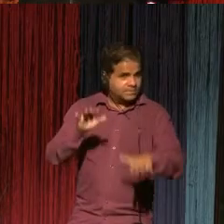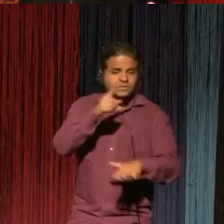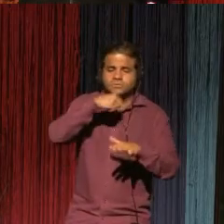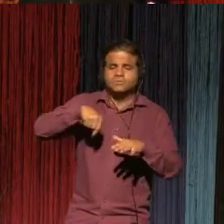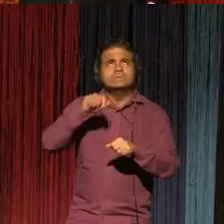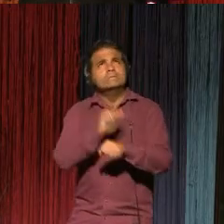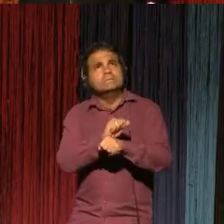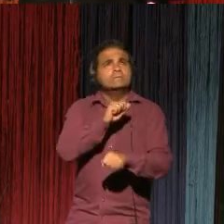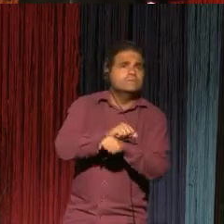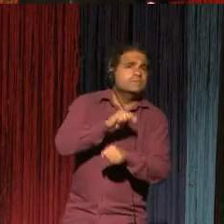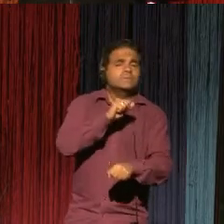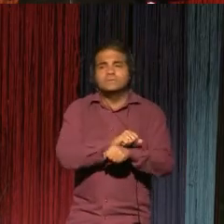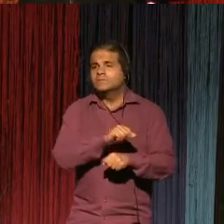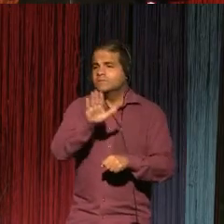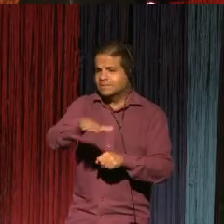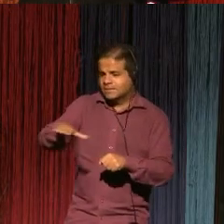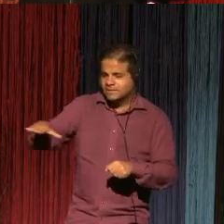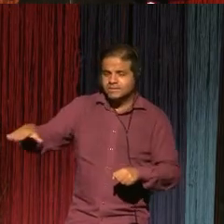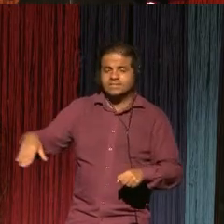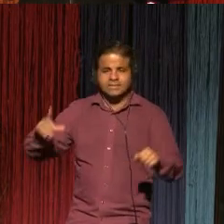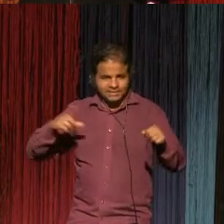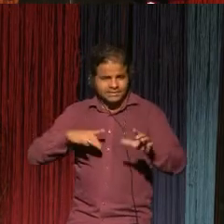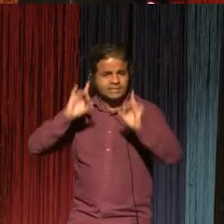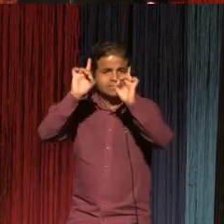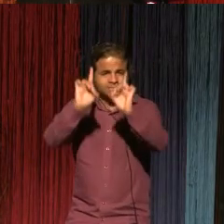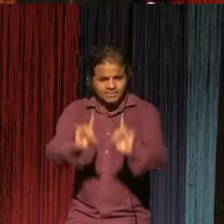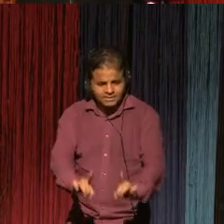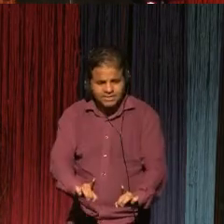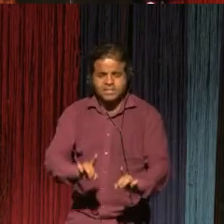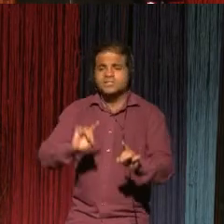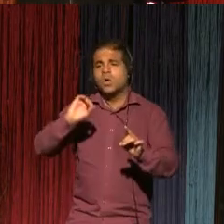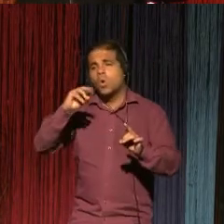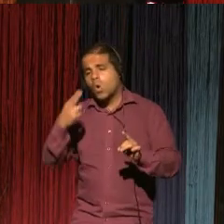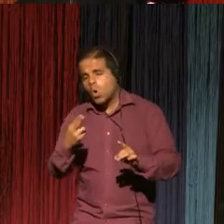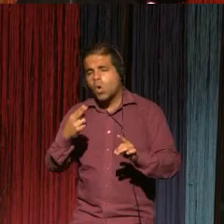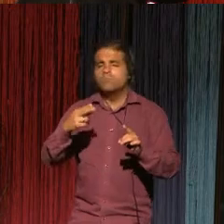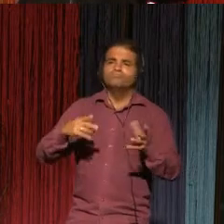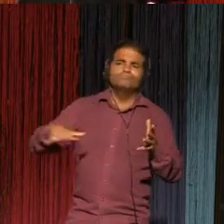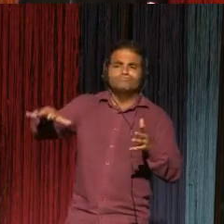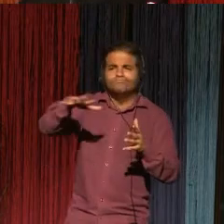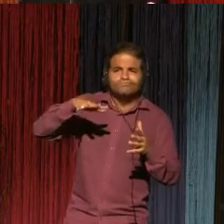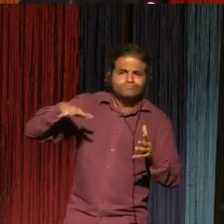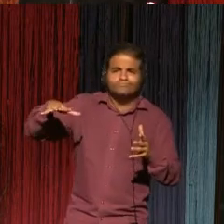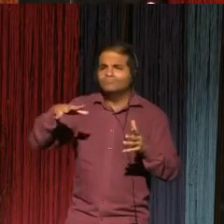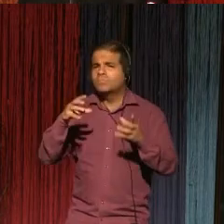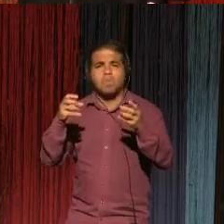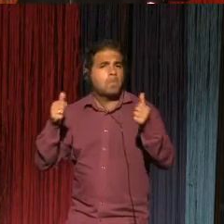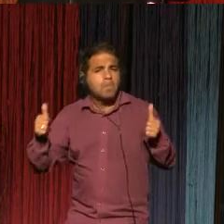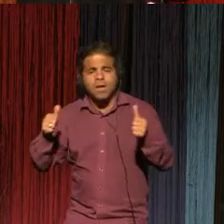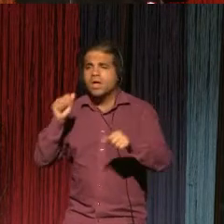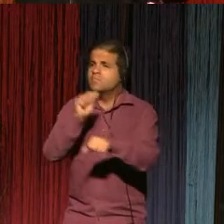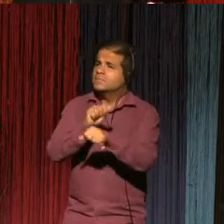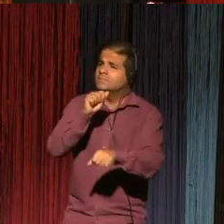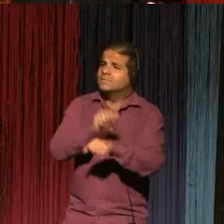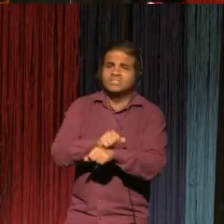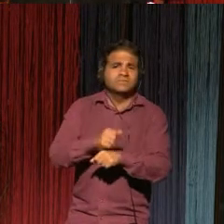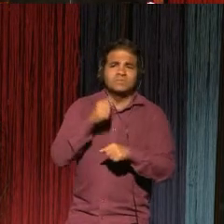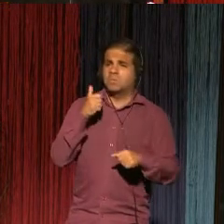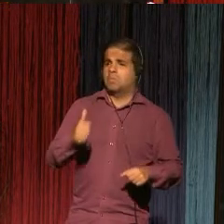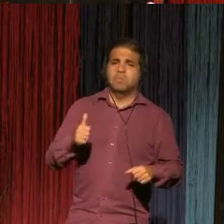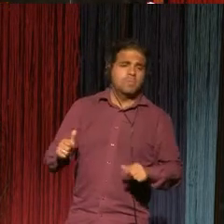nossas expectativas para as crianças portadoras de deficiência ou de um ambiente desfavorecido é uma expectativa muito